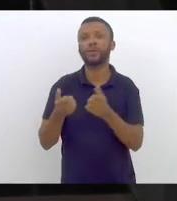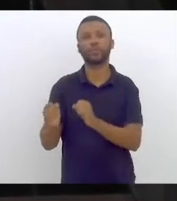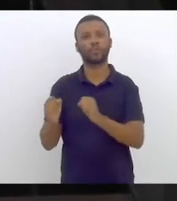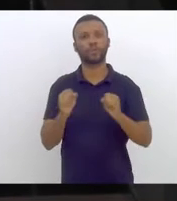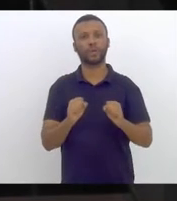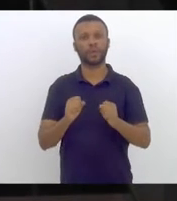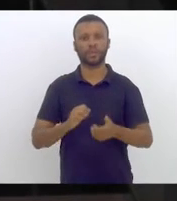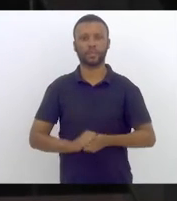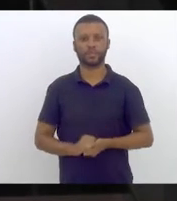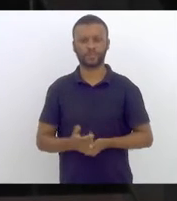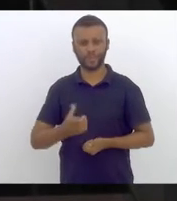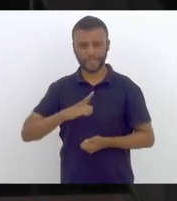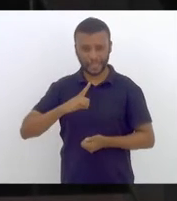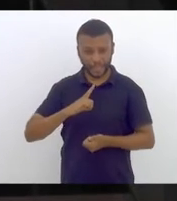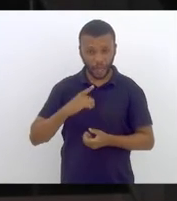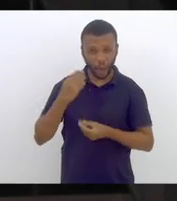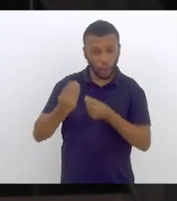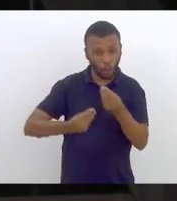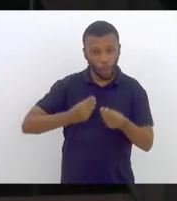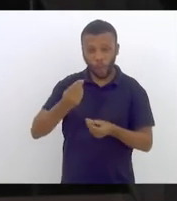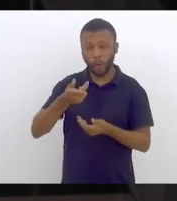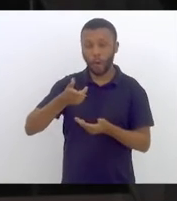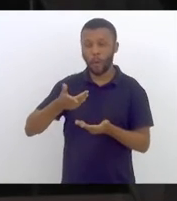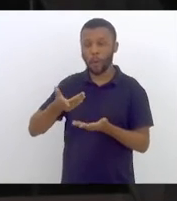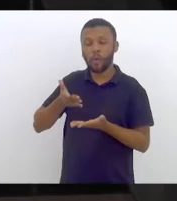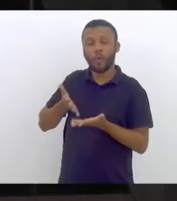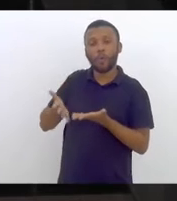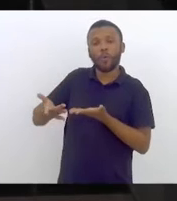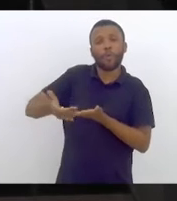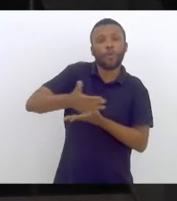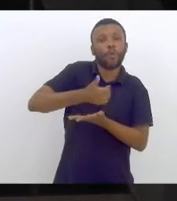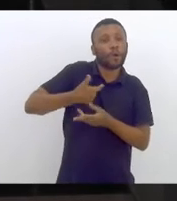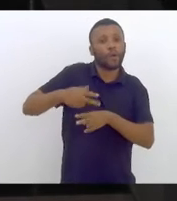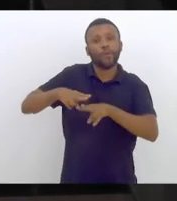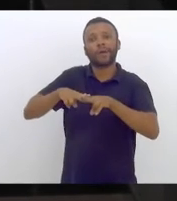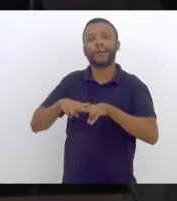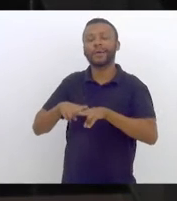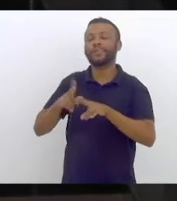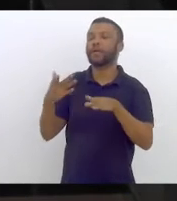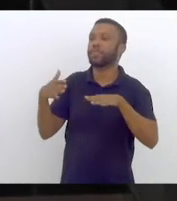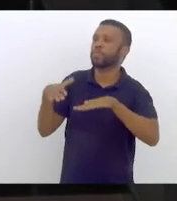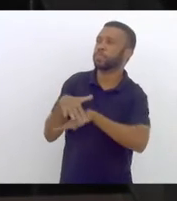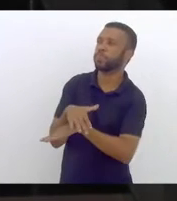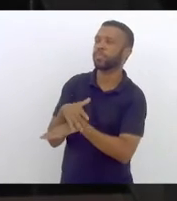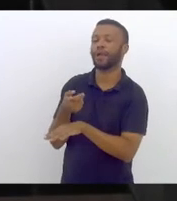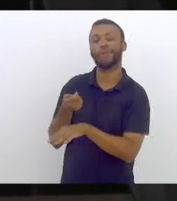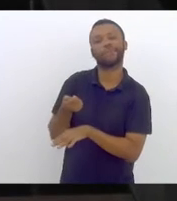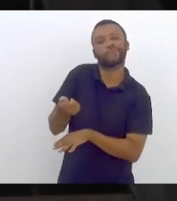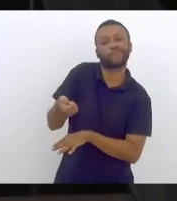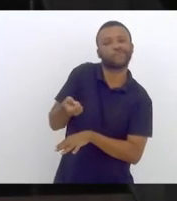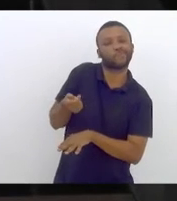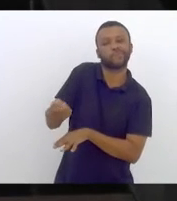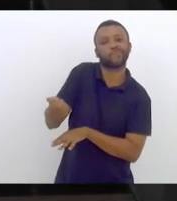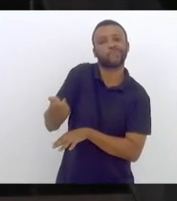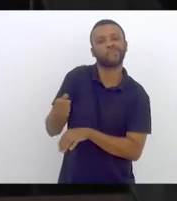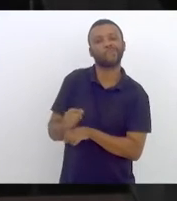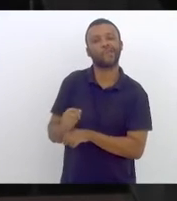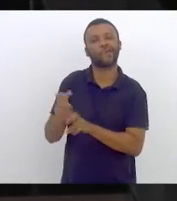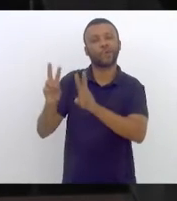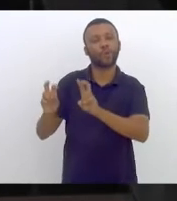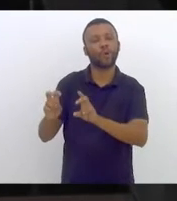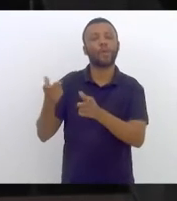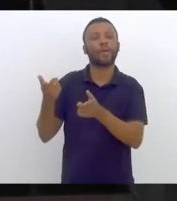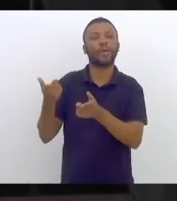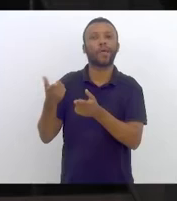ter de onde tirar pelas benesses que ele fez em relação aos desejos do